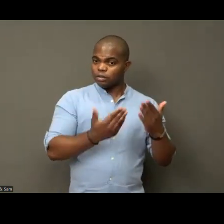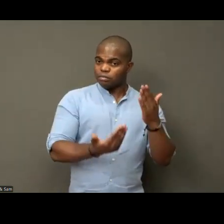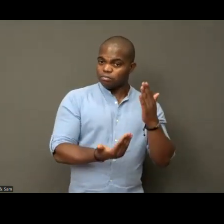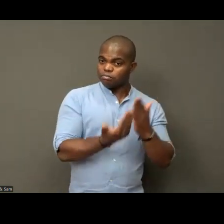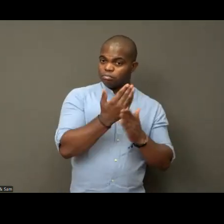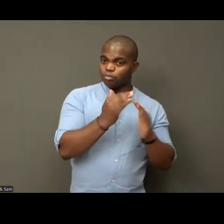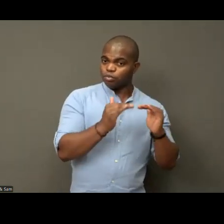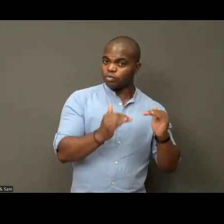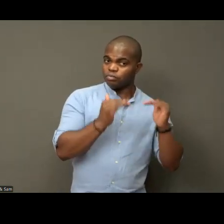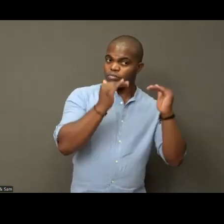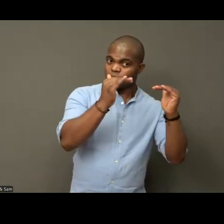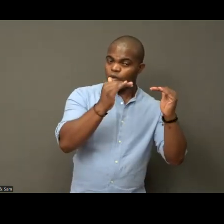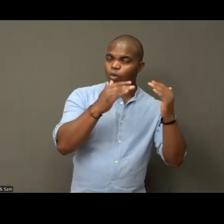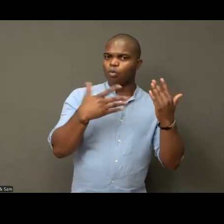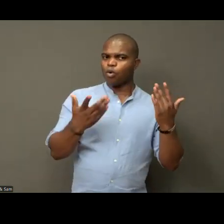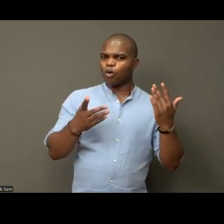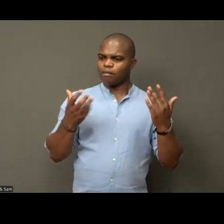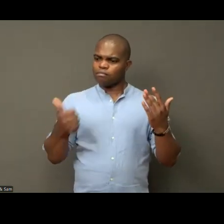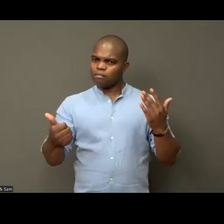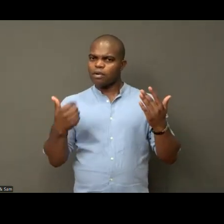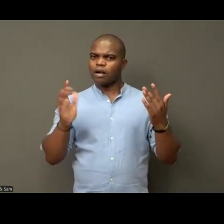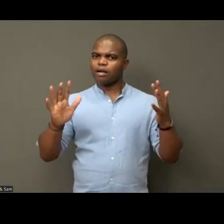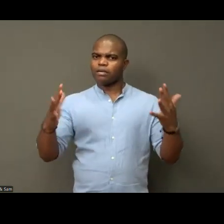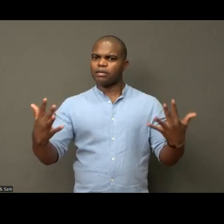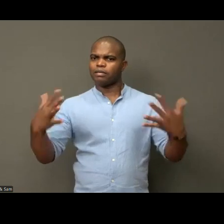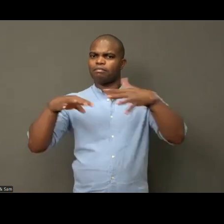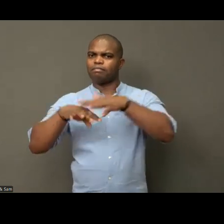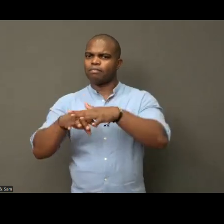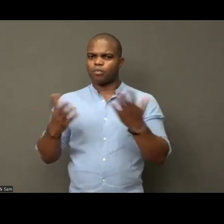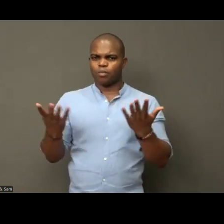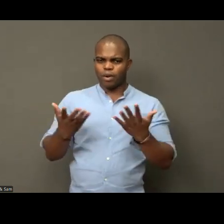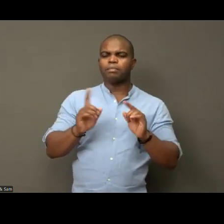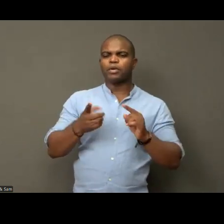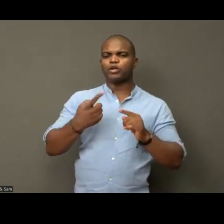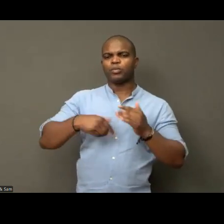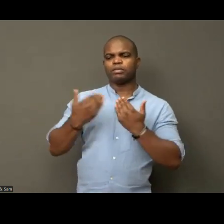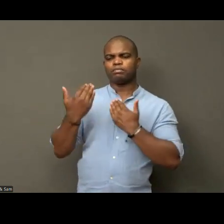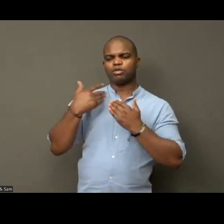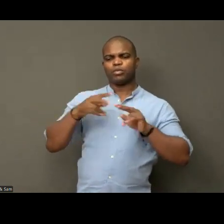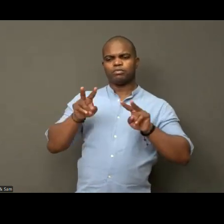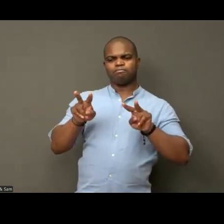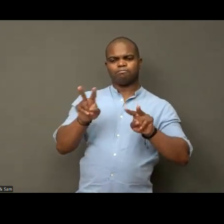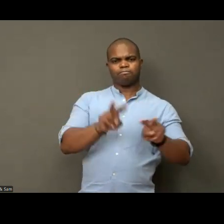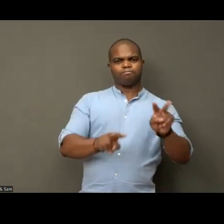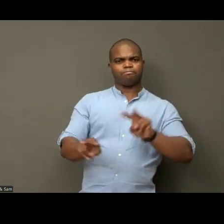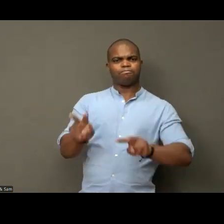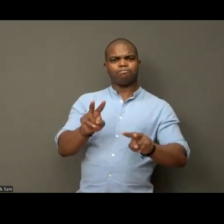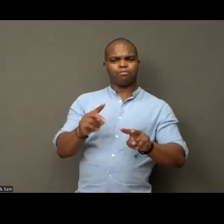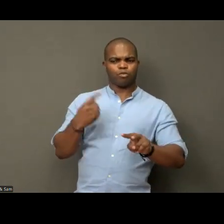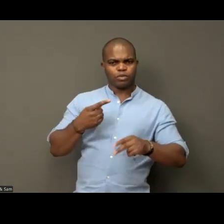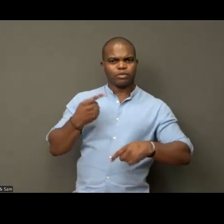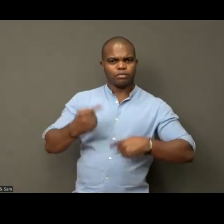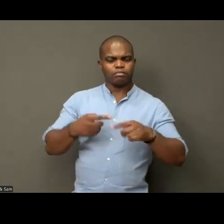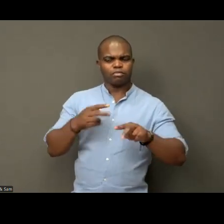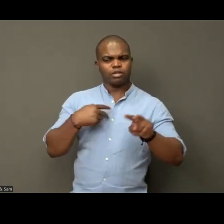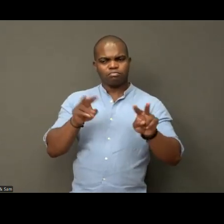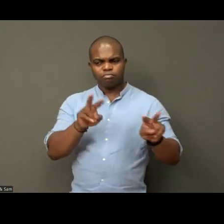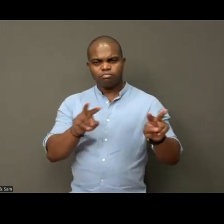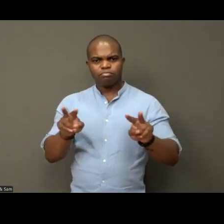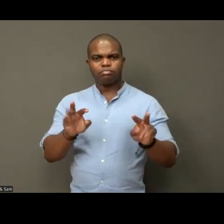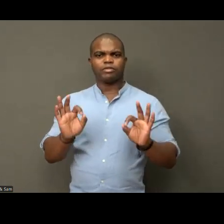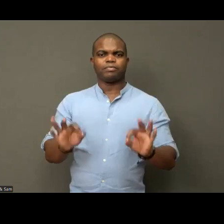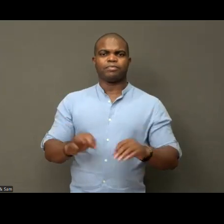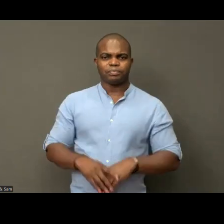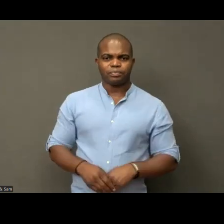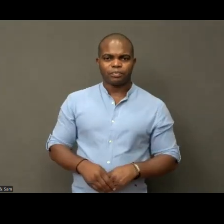palavra integrada está sendo referida cada vez mais e mais vezes em todos os pontos de trabalho. E quero também destacar os